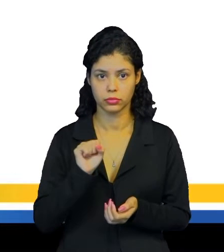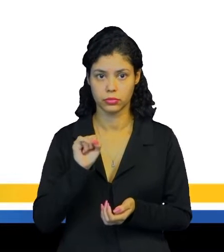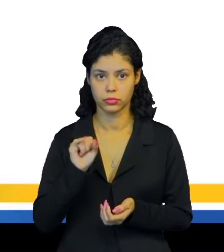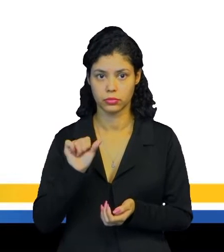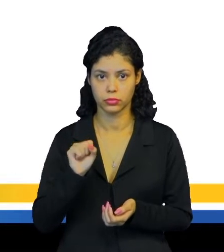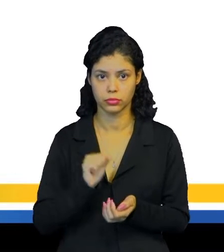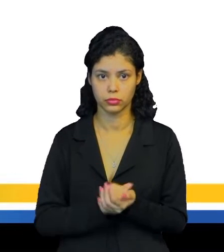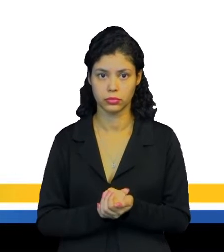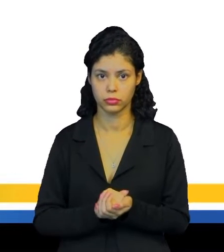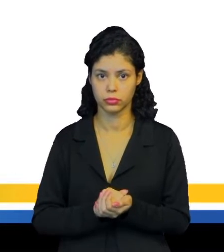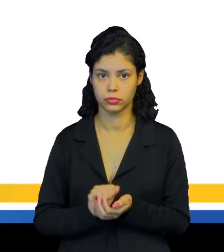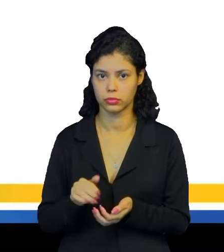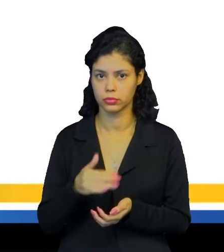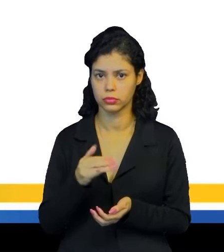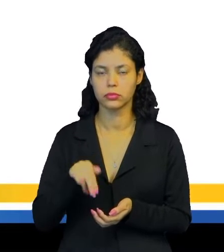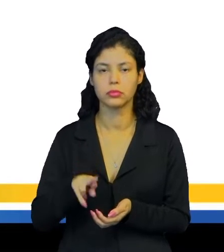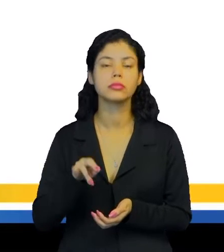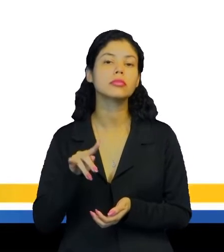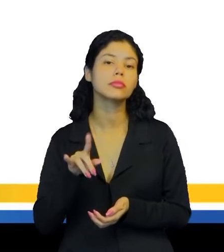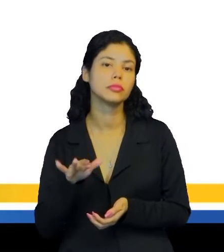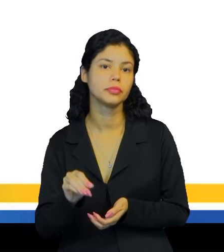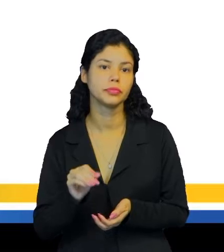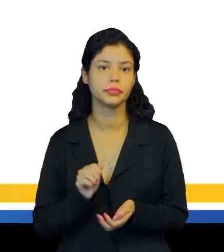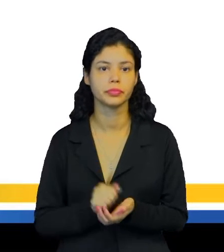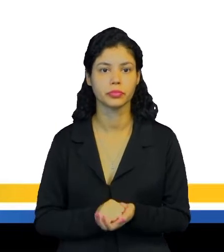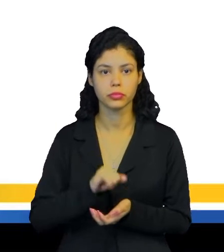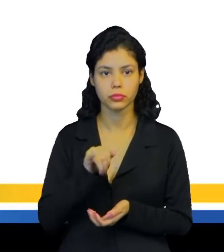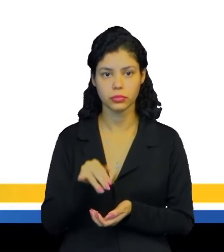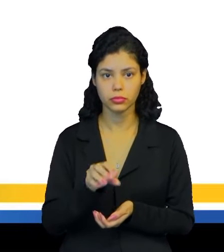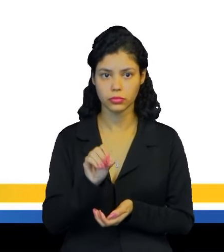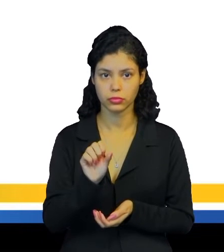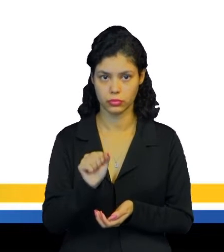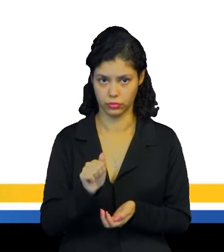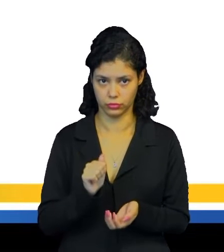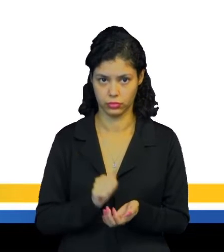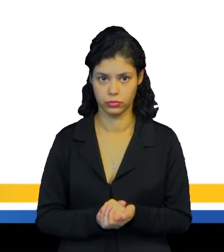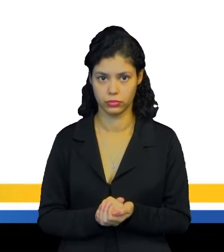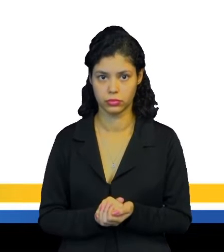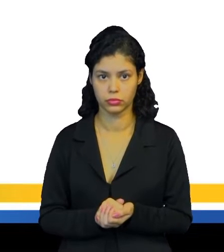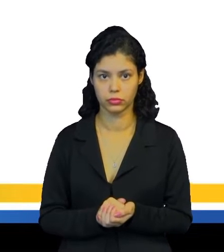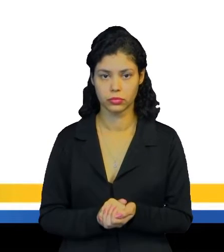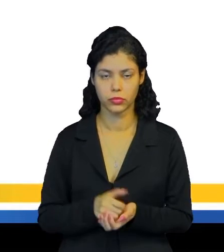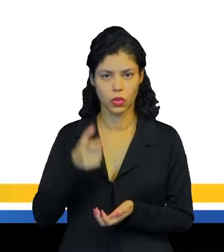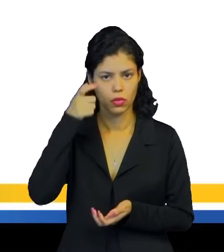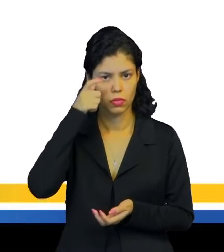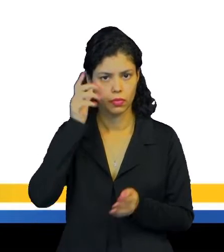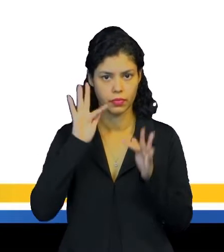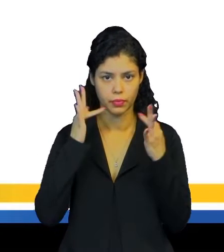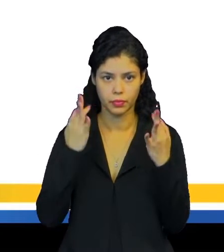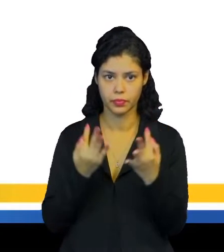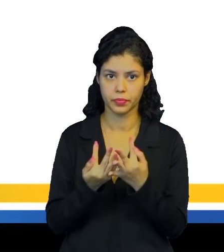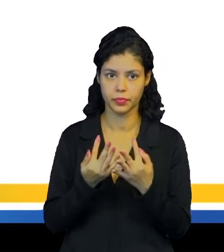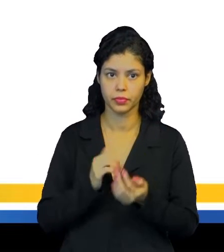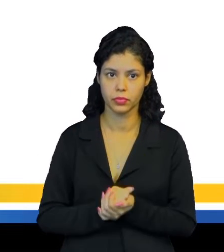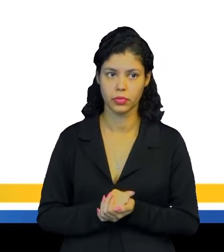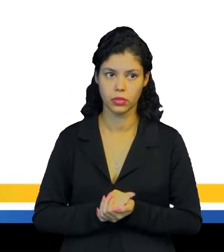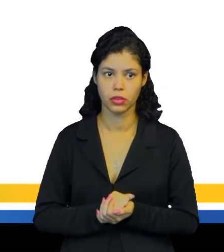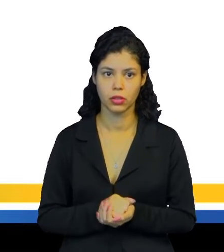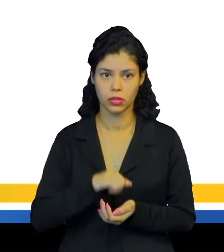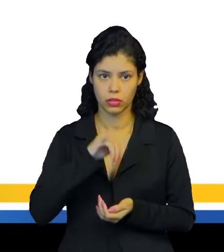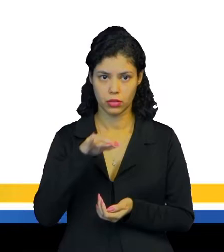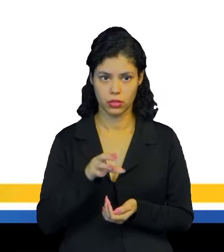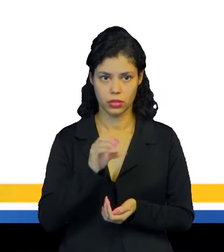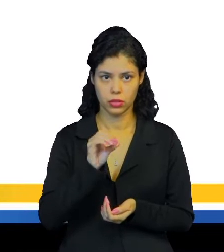obra Quase Ministro. Nós temos José de Alencar, com a obra O Demônio Familiar. E nós temos